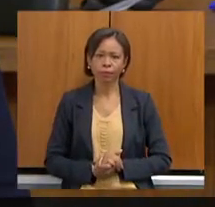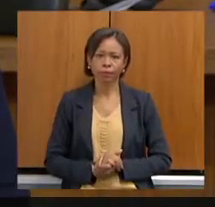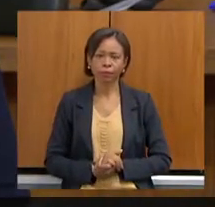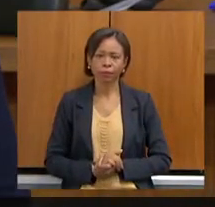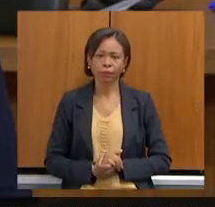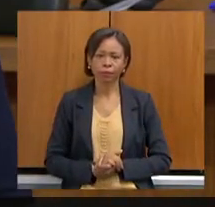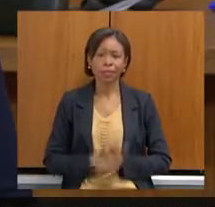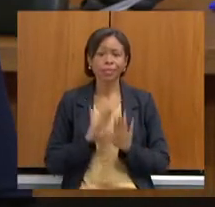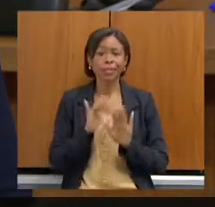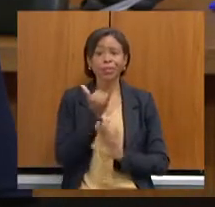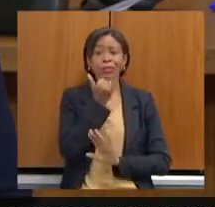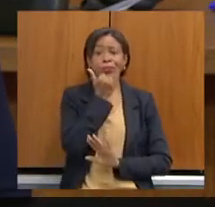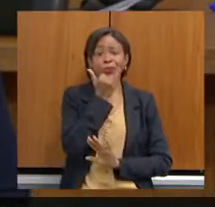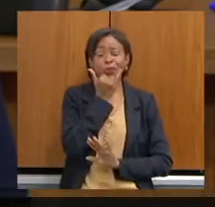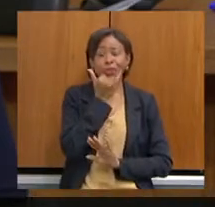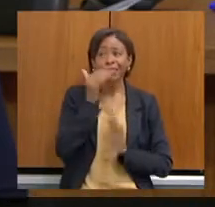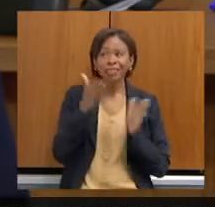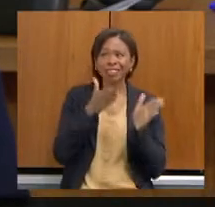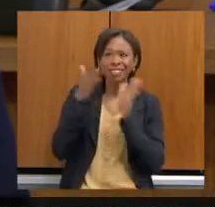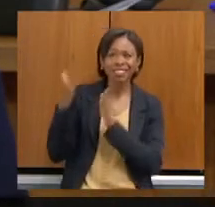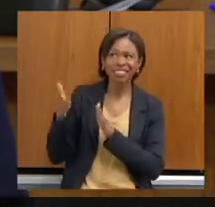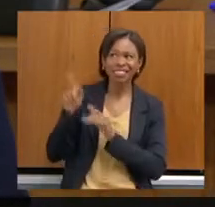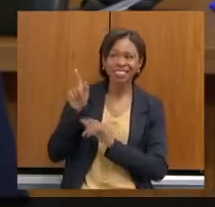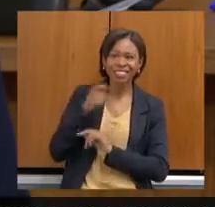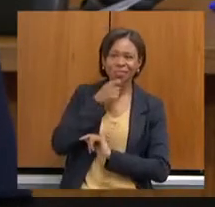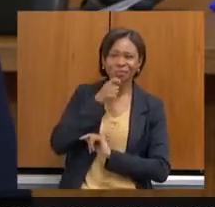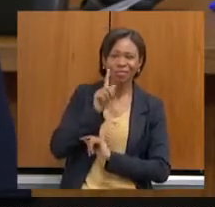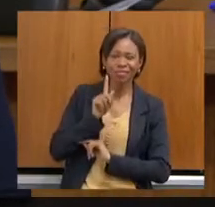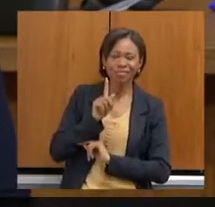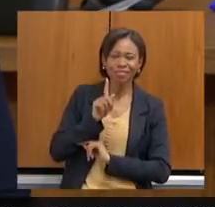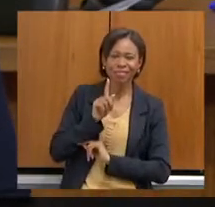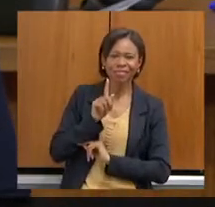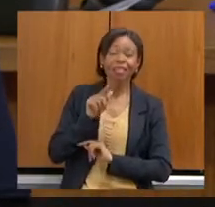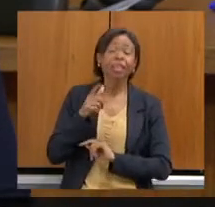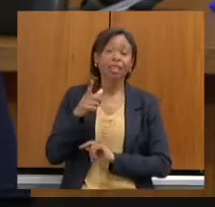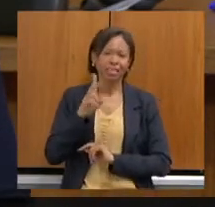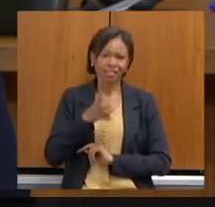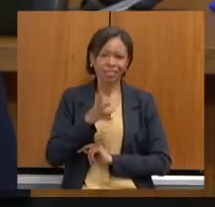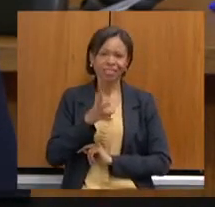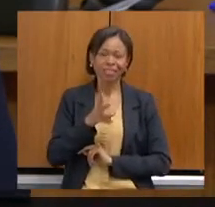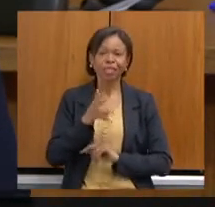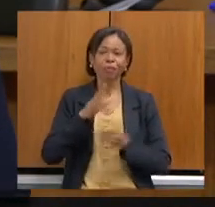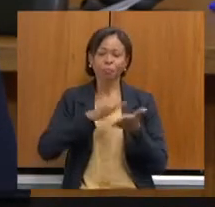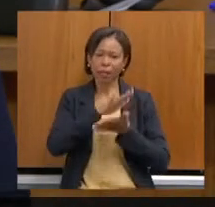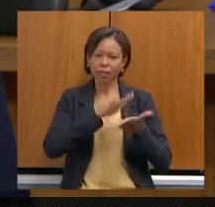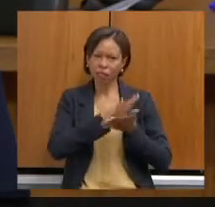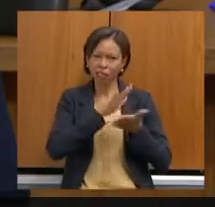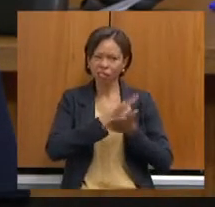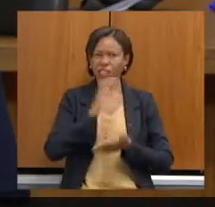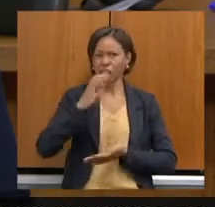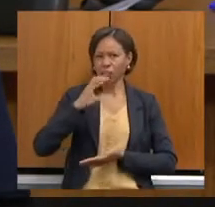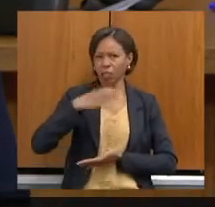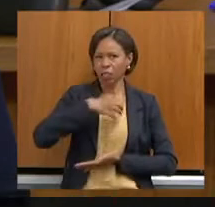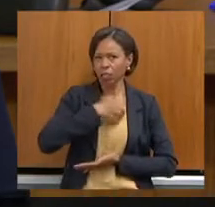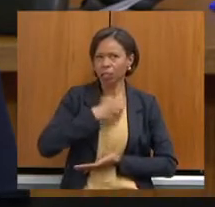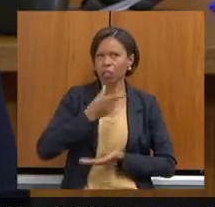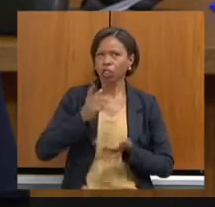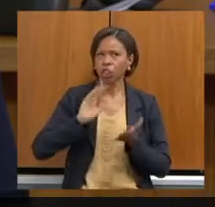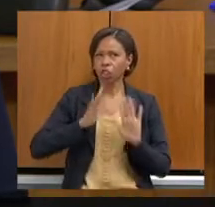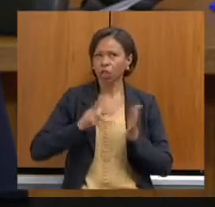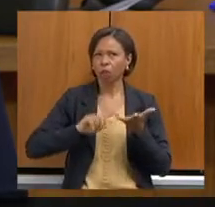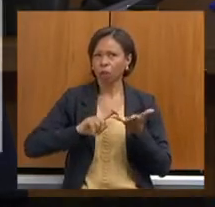Me desculpa que eu não tinha passada então aqui a ainda das implicações cientista como eu já falei um forma